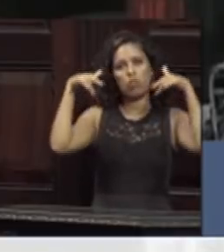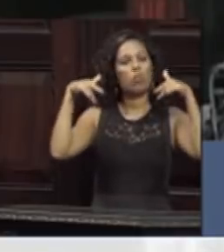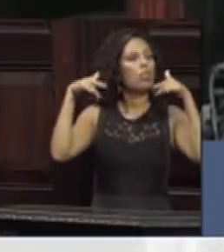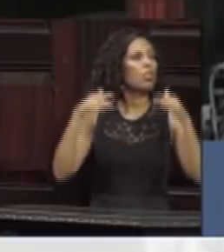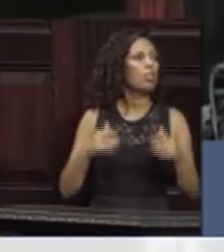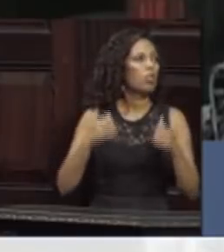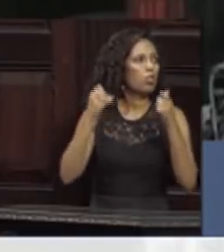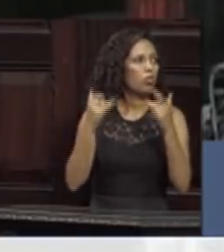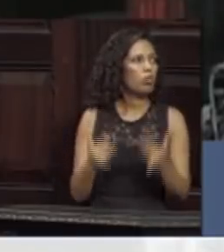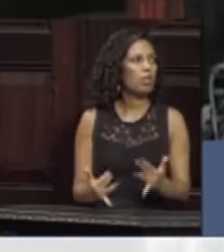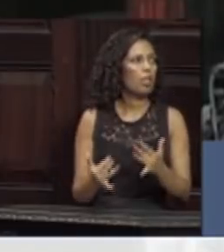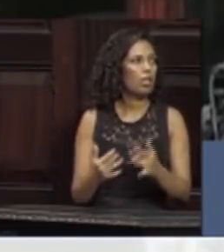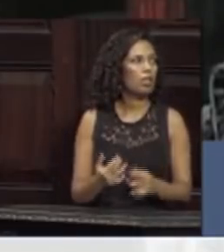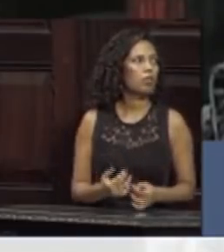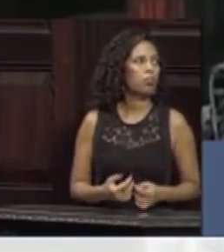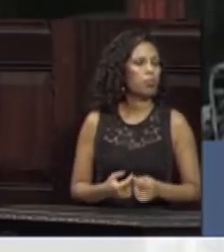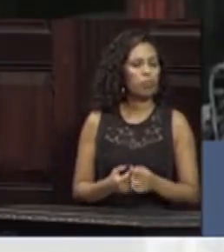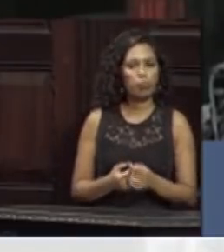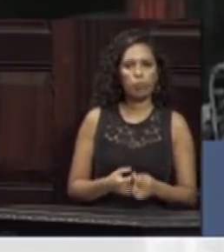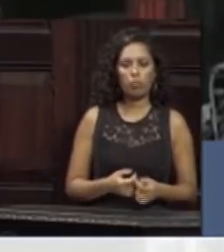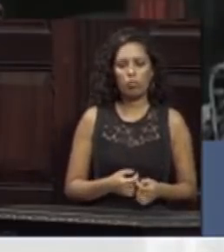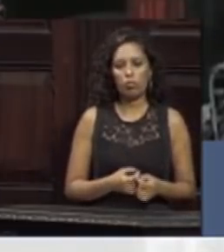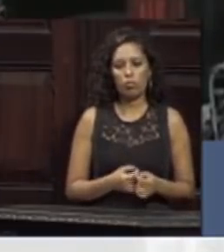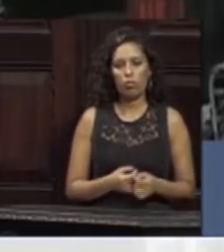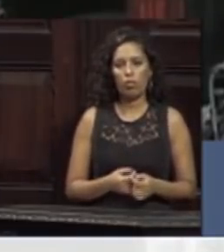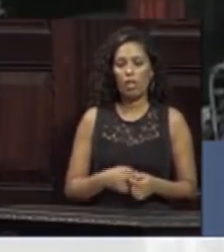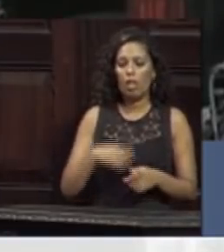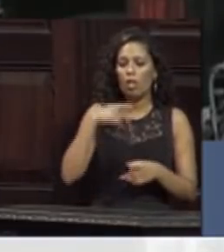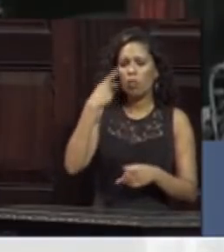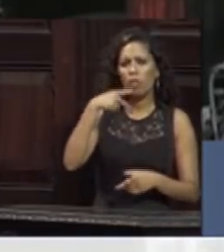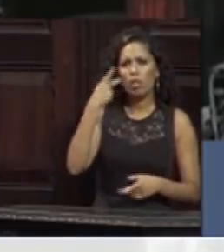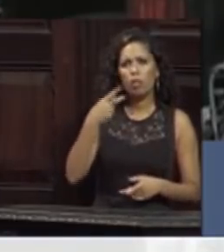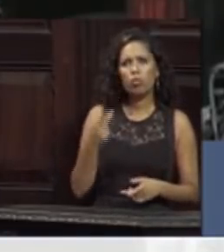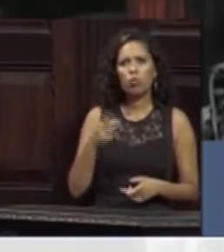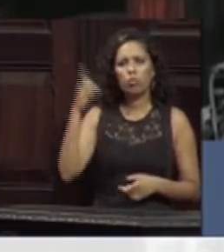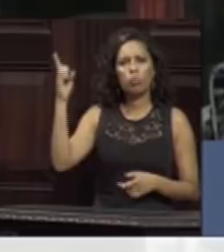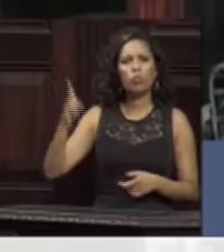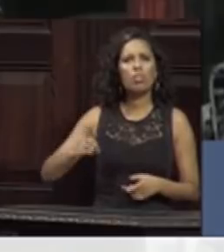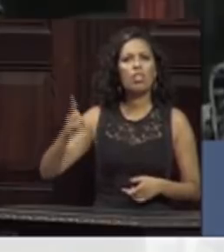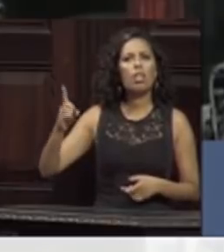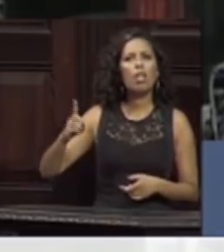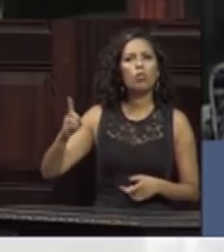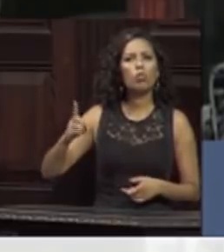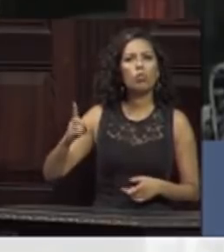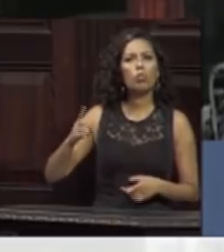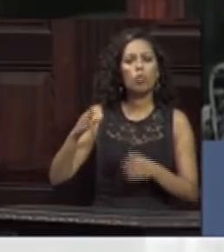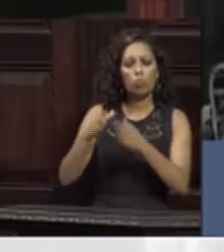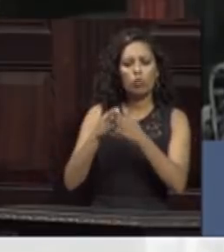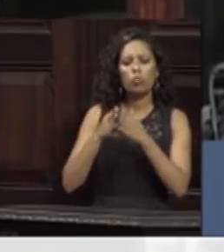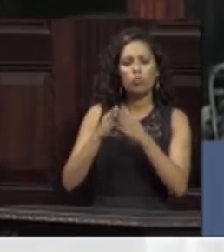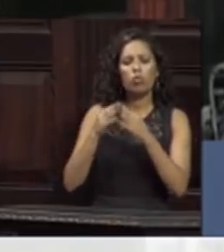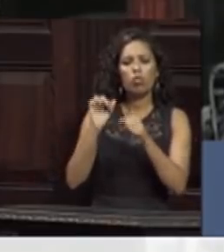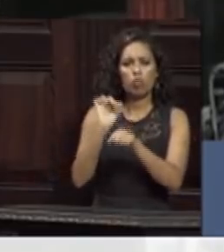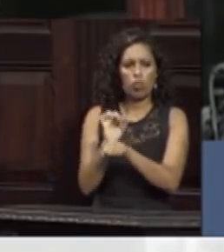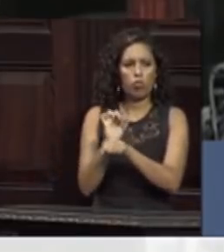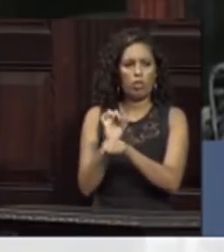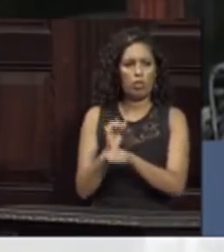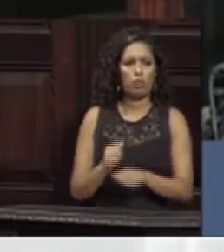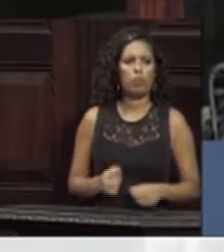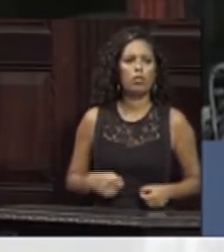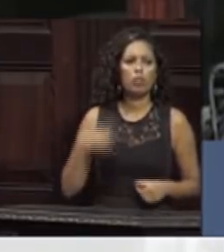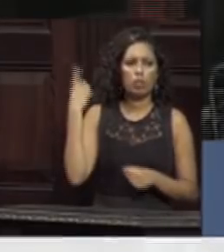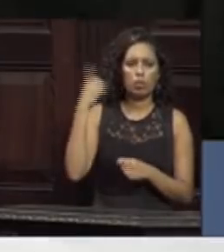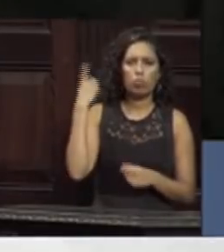3660. Então, em relação ao decreto, vou responder Vossa Excelência até a quinta-feira. Deputado Jânio Mendes.